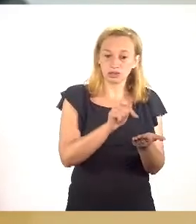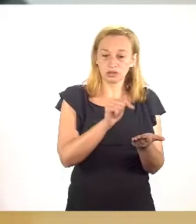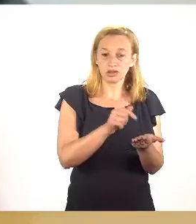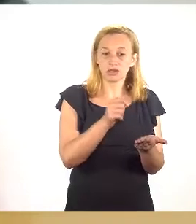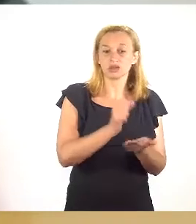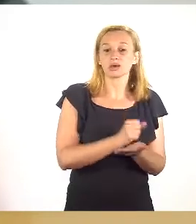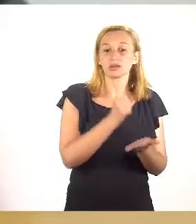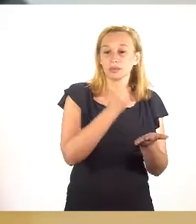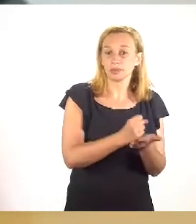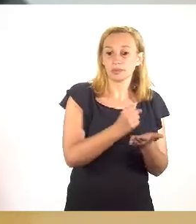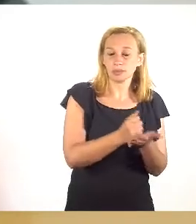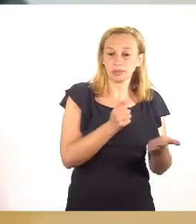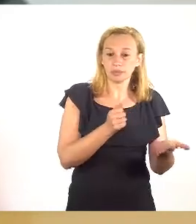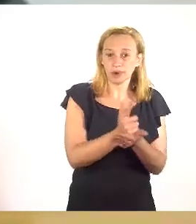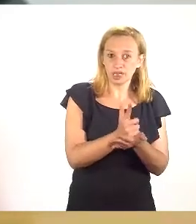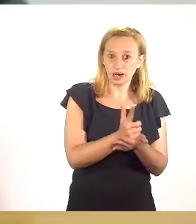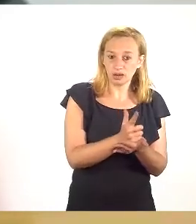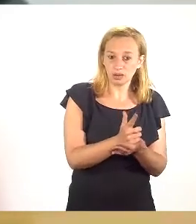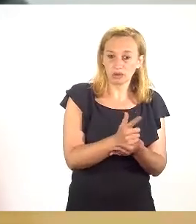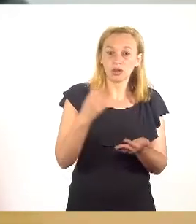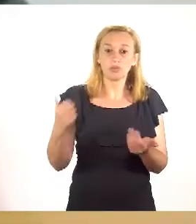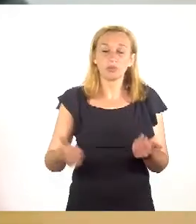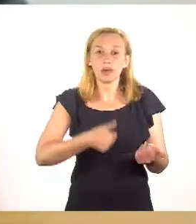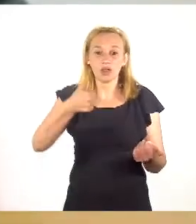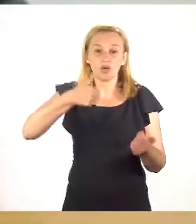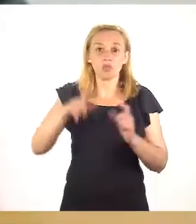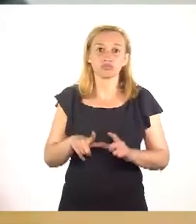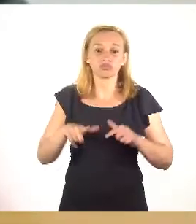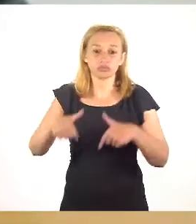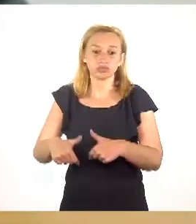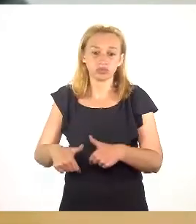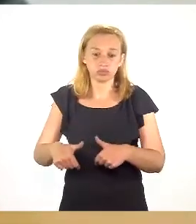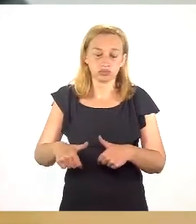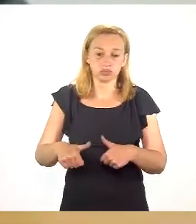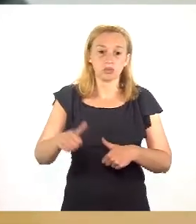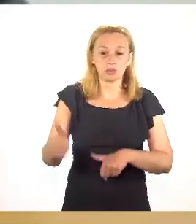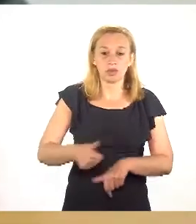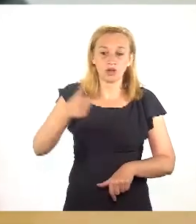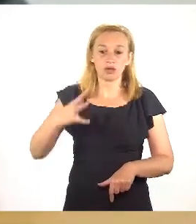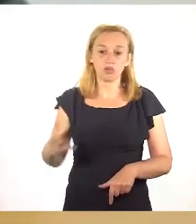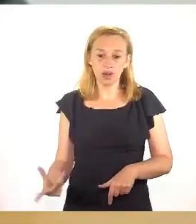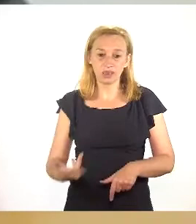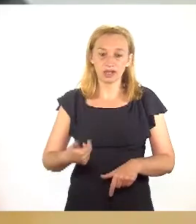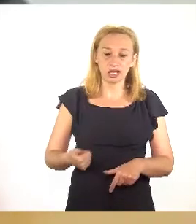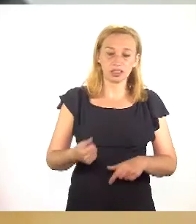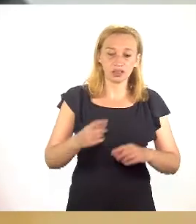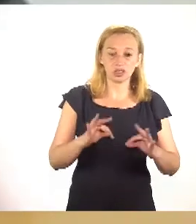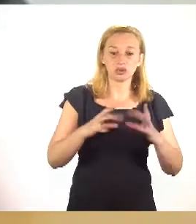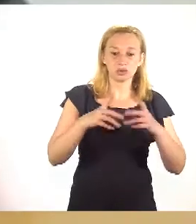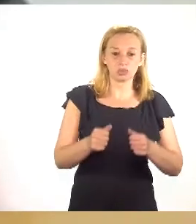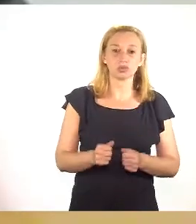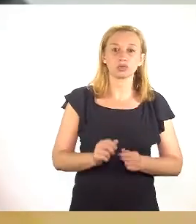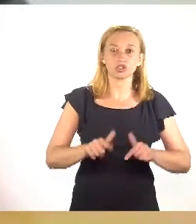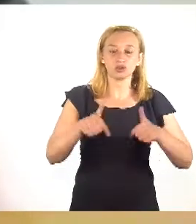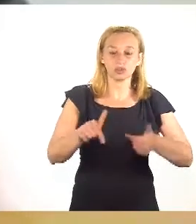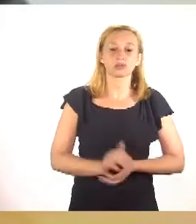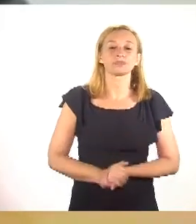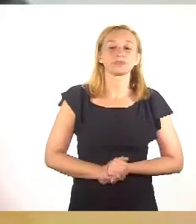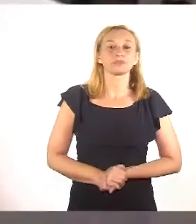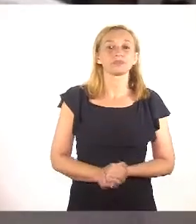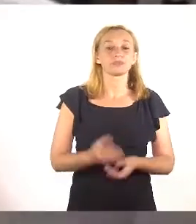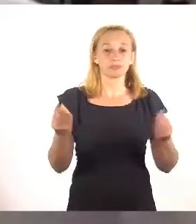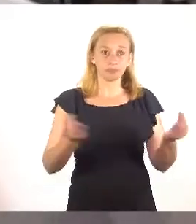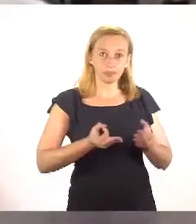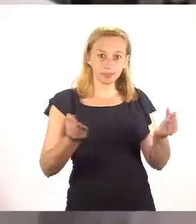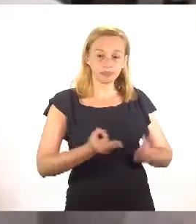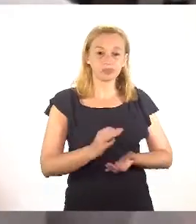prestação, a gente tem uma melhor definição e uma melhor adequação desses fatores. Perfeito.